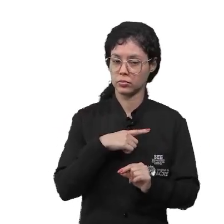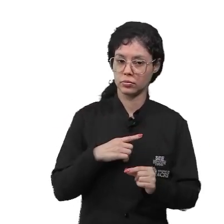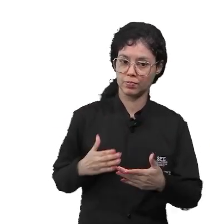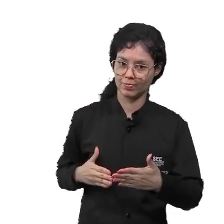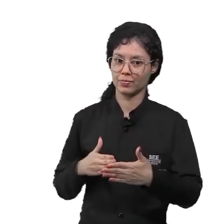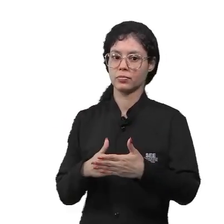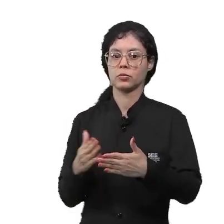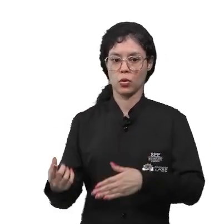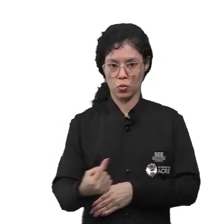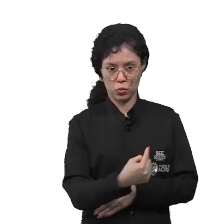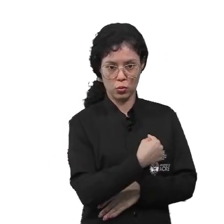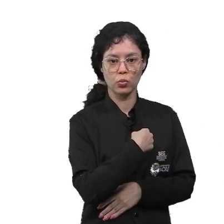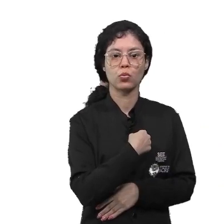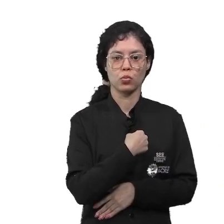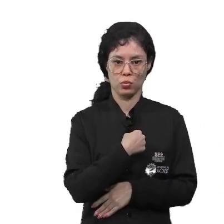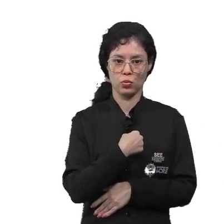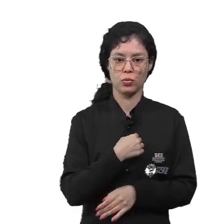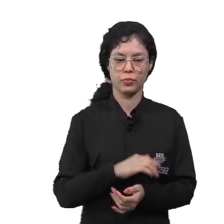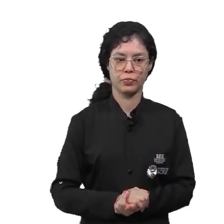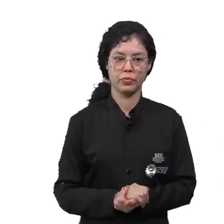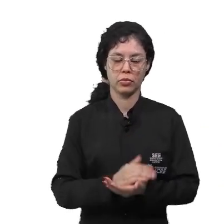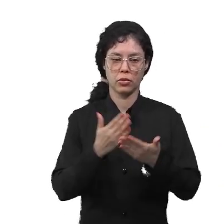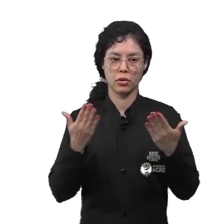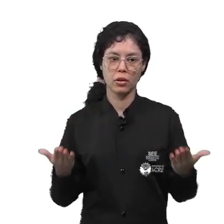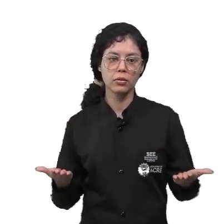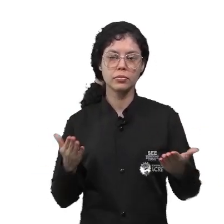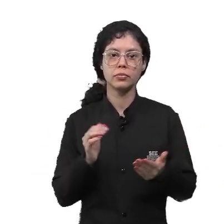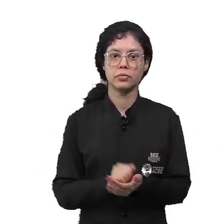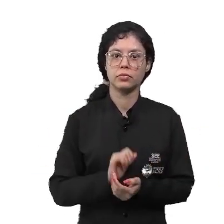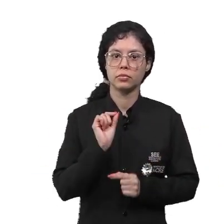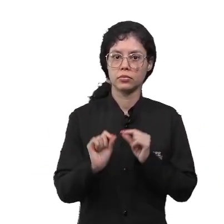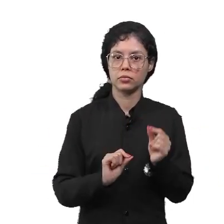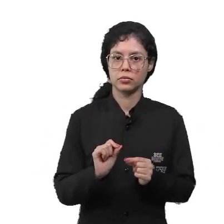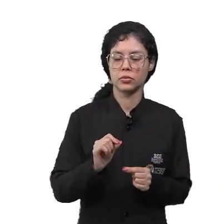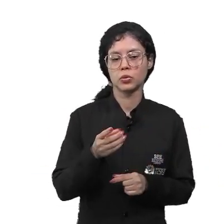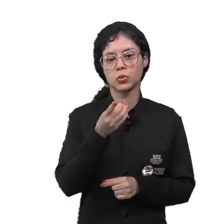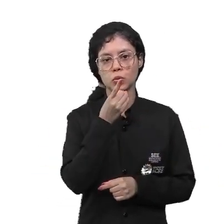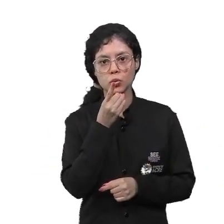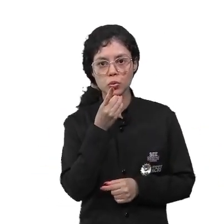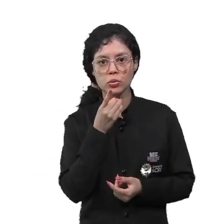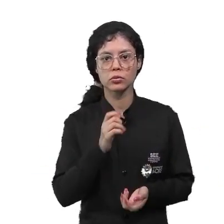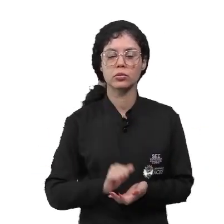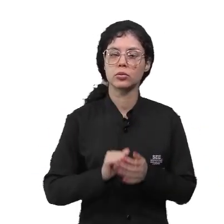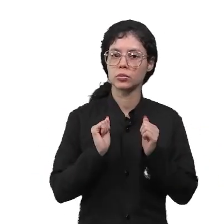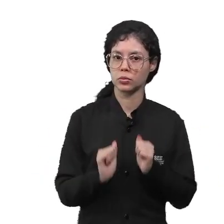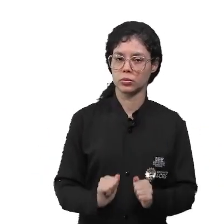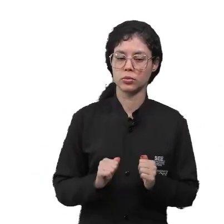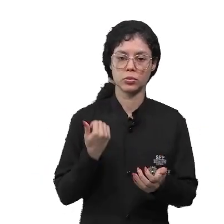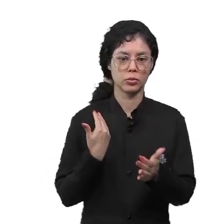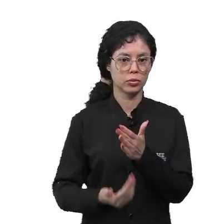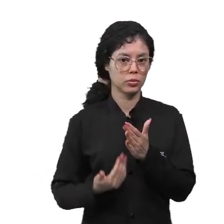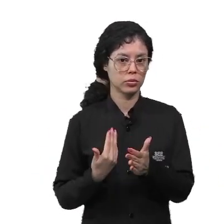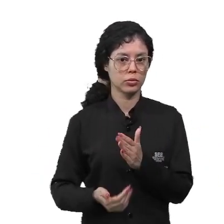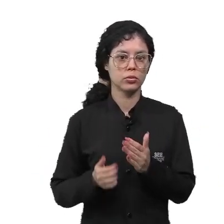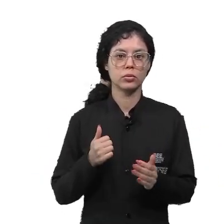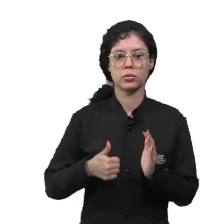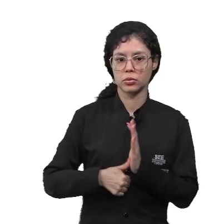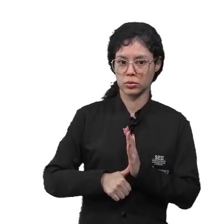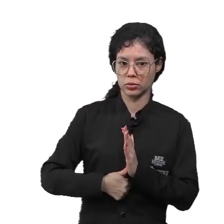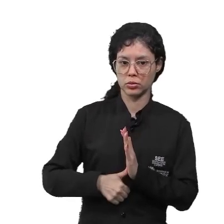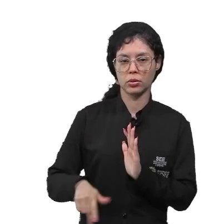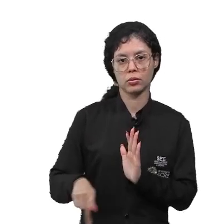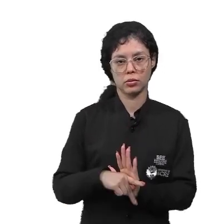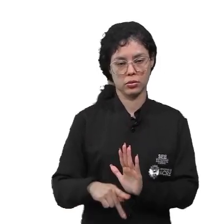choca com o eu. Então, será que um dia a humanidade pode perder a sua